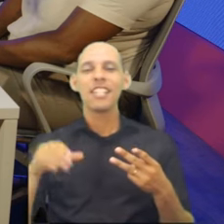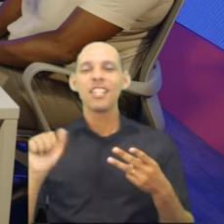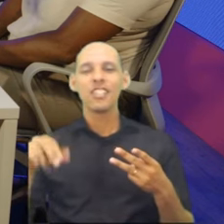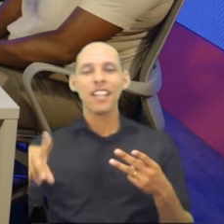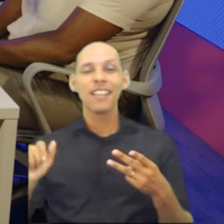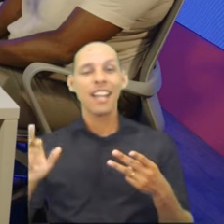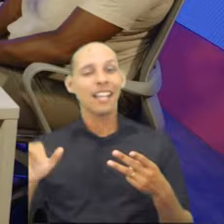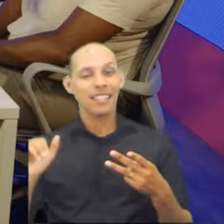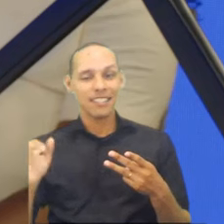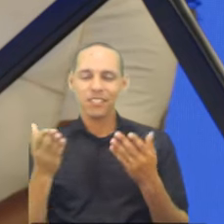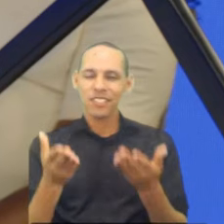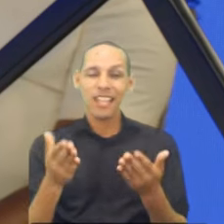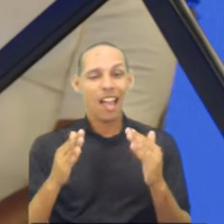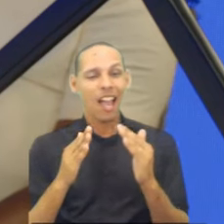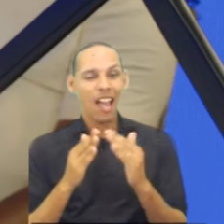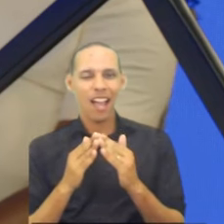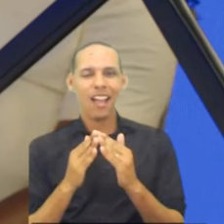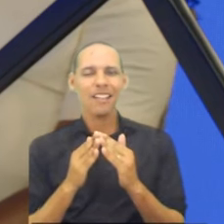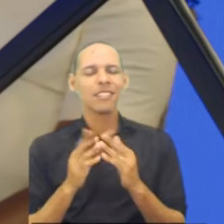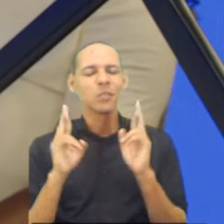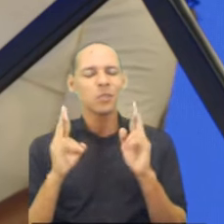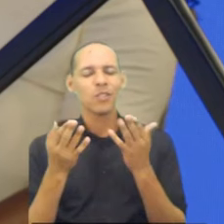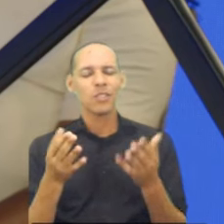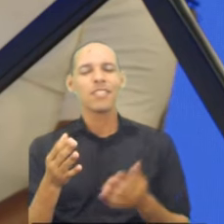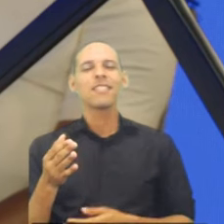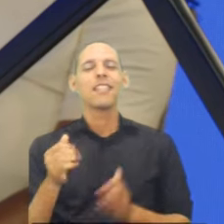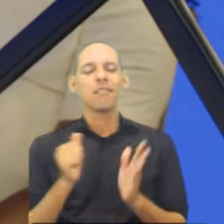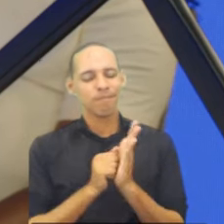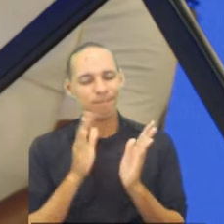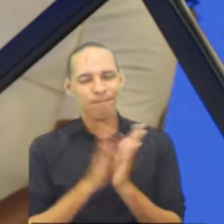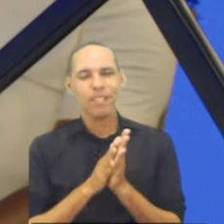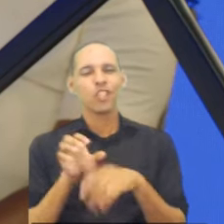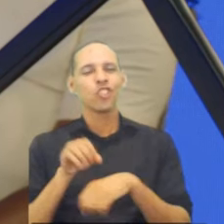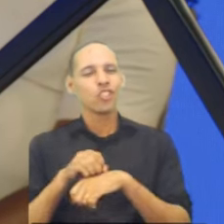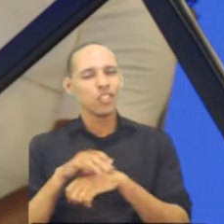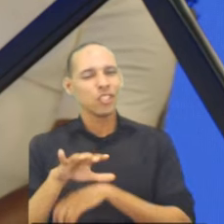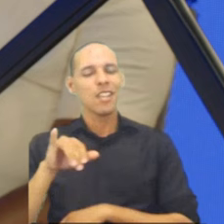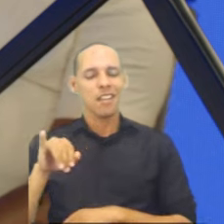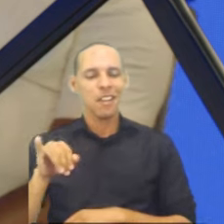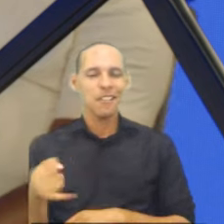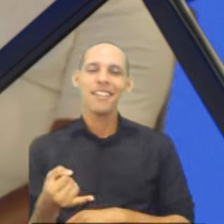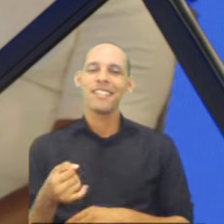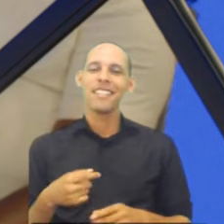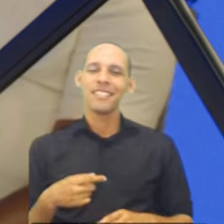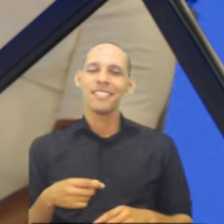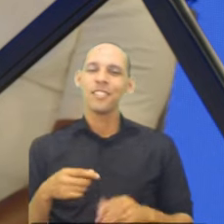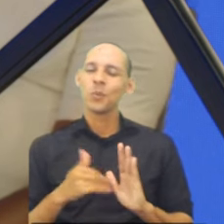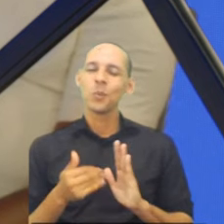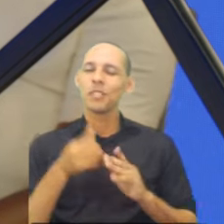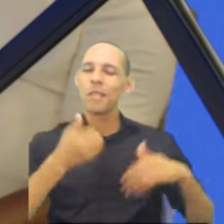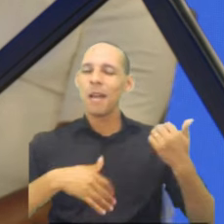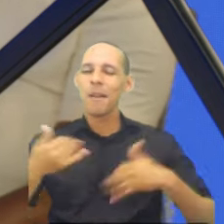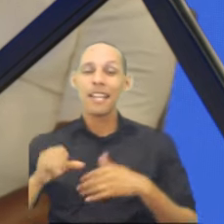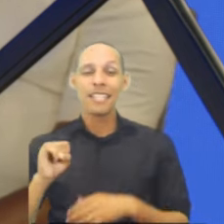né Espero que quem esteja em casa eh tem aproveitado e anotado muitas dicas aí no caderninho de vocês do que